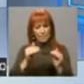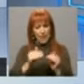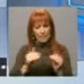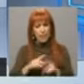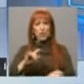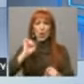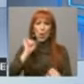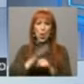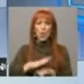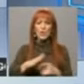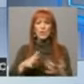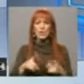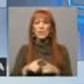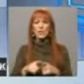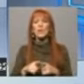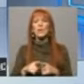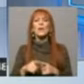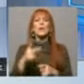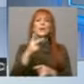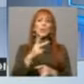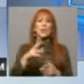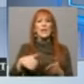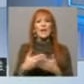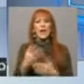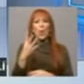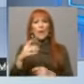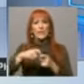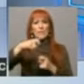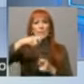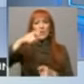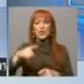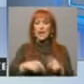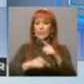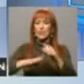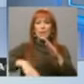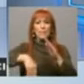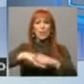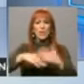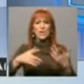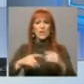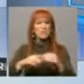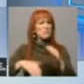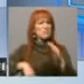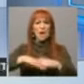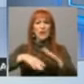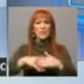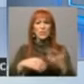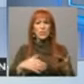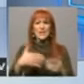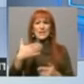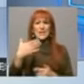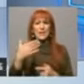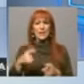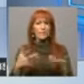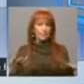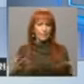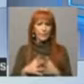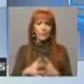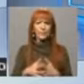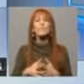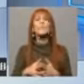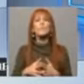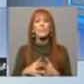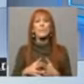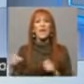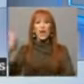de norte ou nordeste, com 2 a 4 metros, e as temperaturas máximas a não ultrapassarem os 17 graus. Em relação